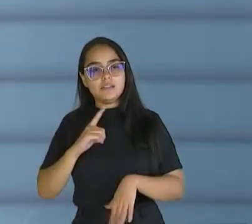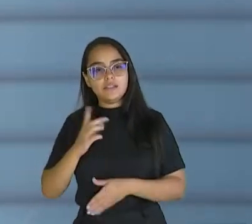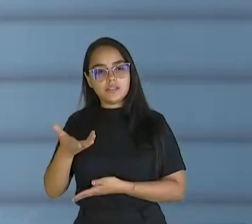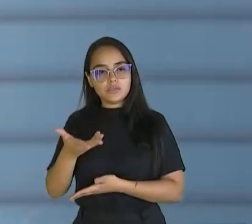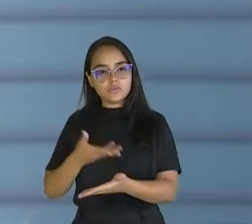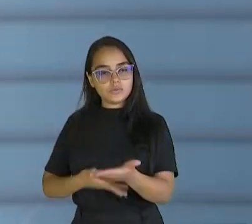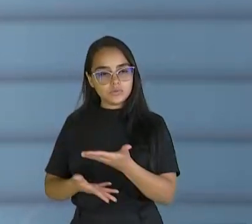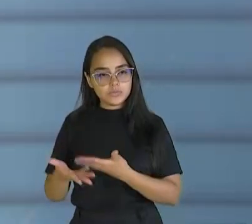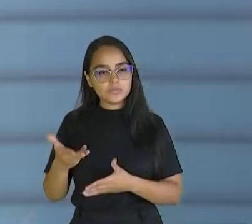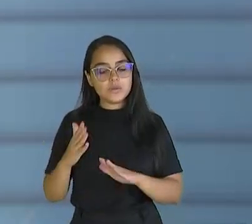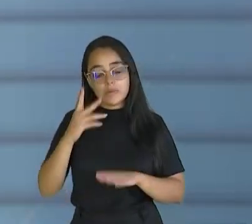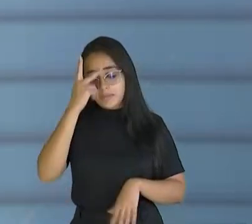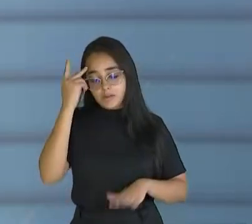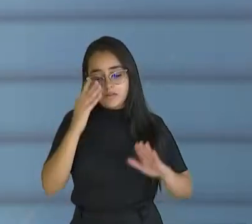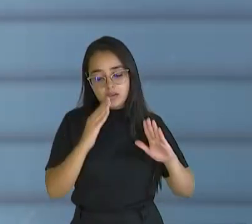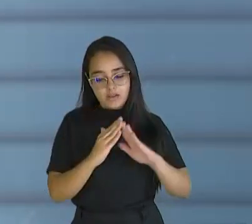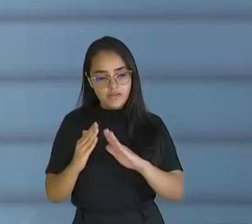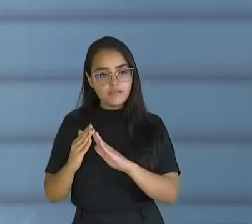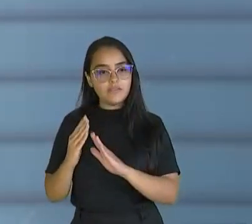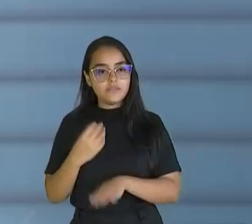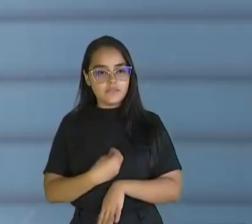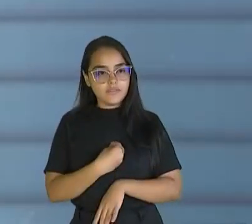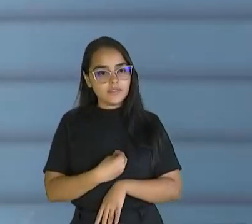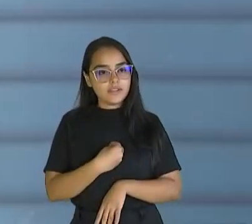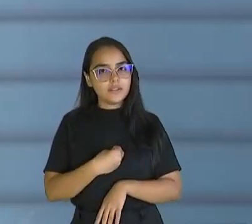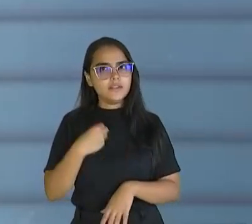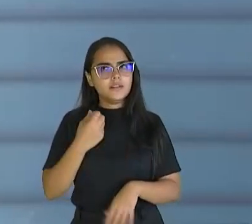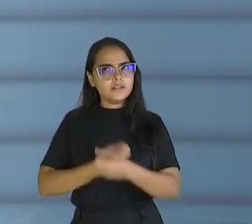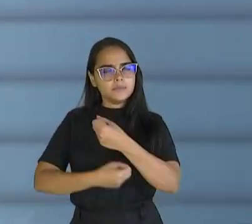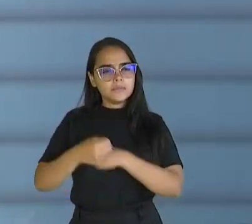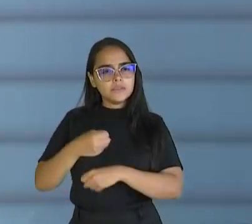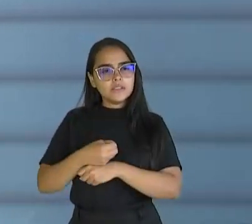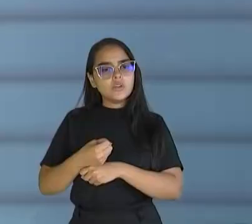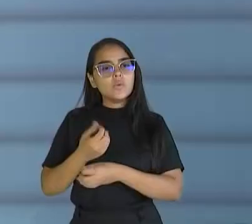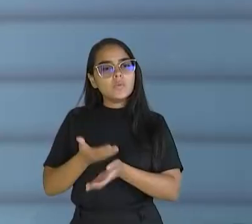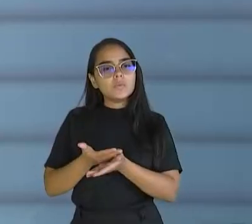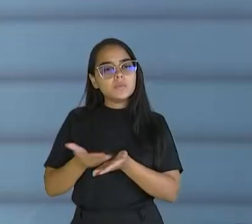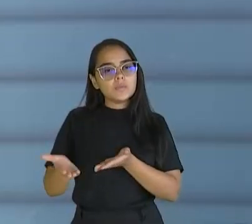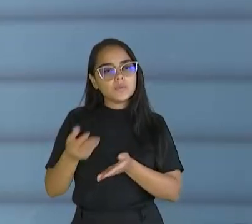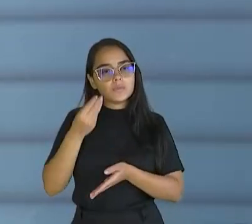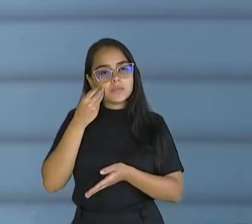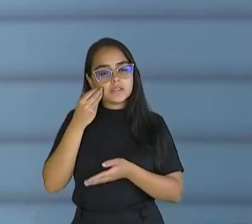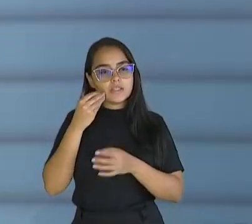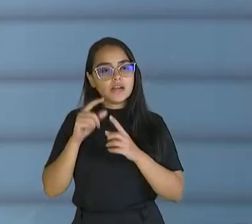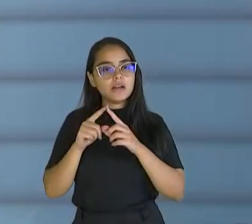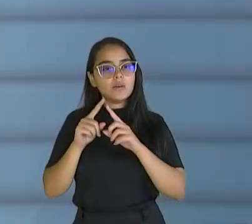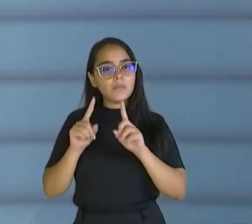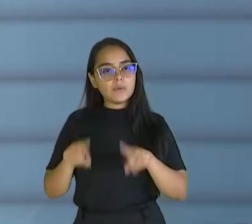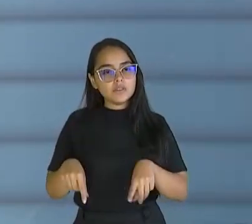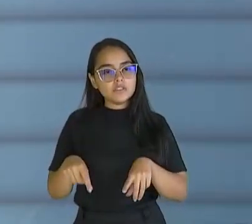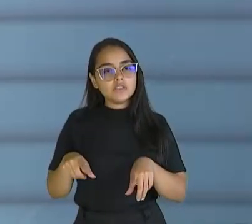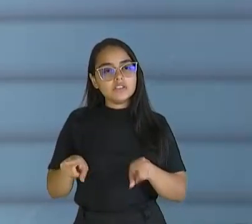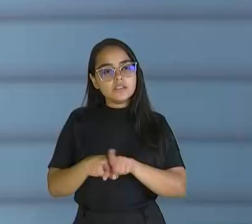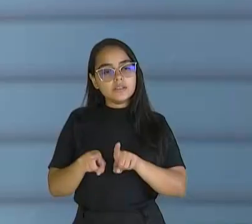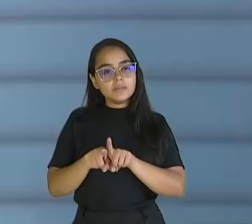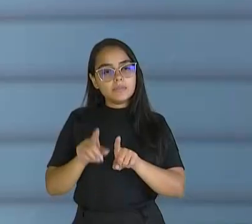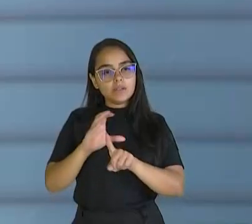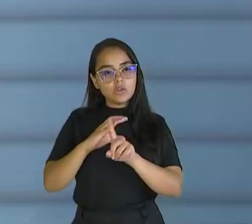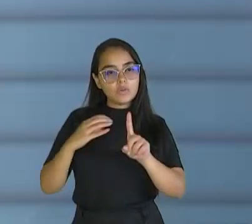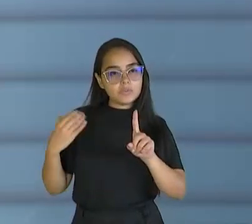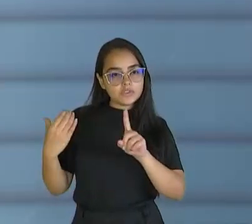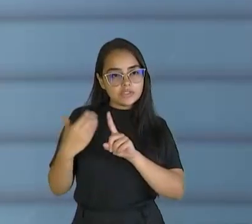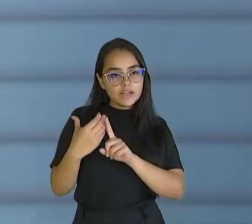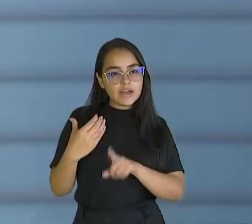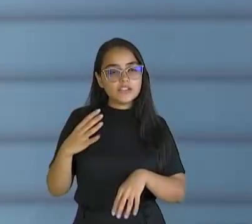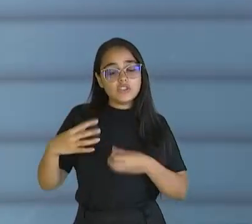pretende, principalmente durante o ano passado, esse ano, a gente também tentou começar um projeto de abrir a casa também para as comunidades vizinhas,